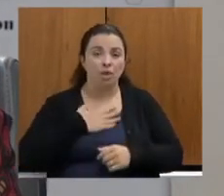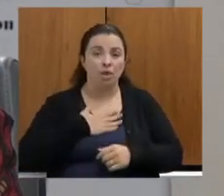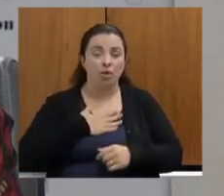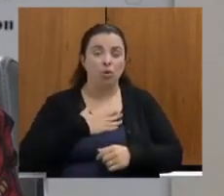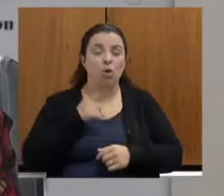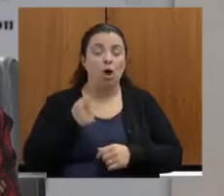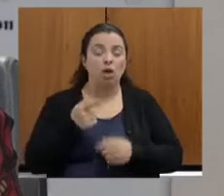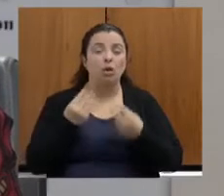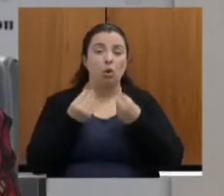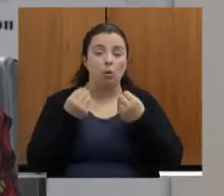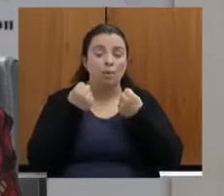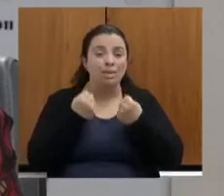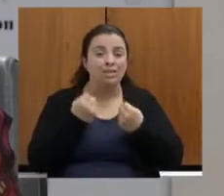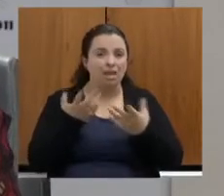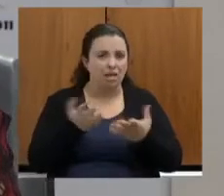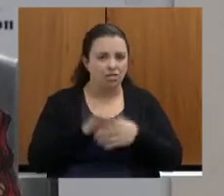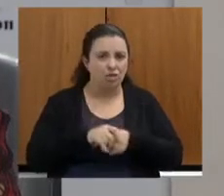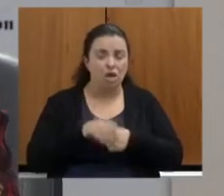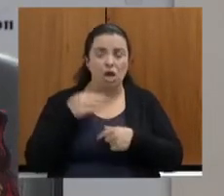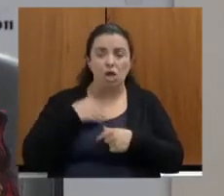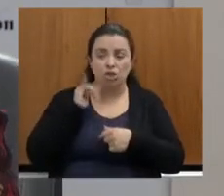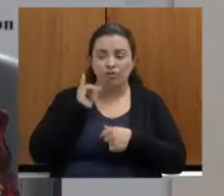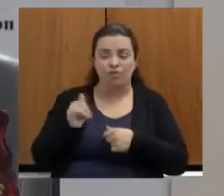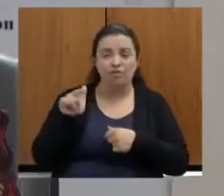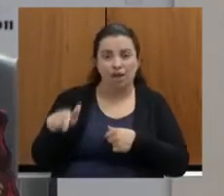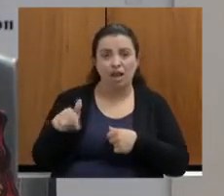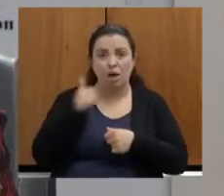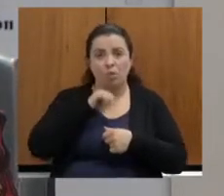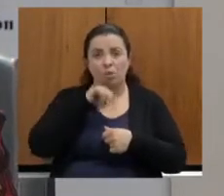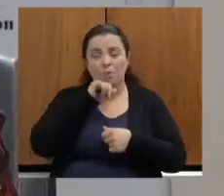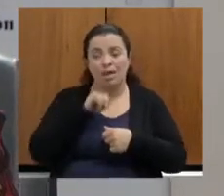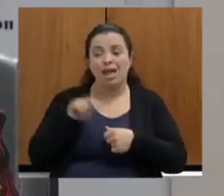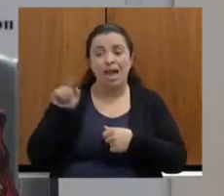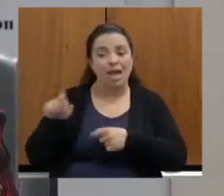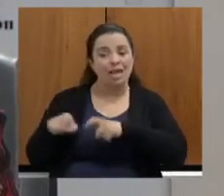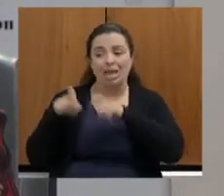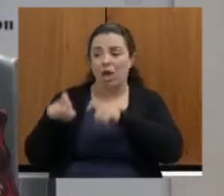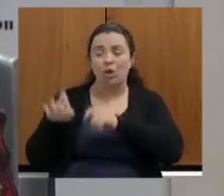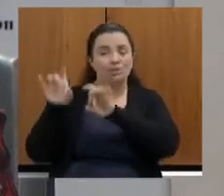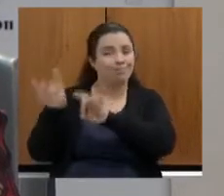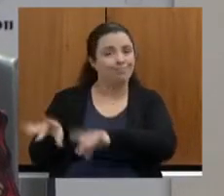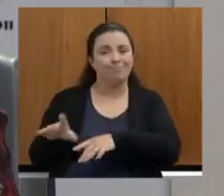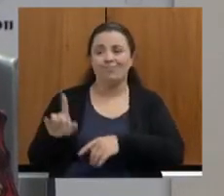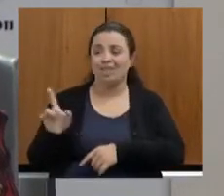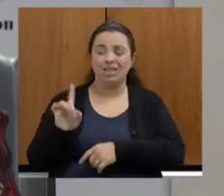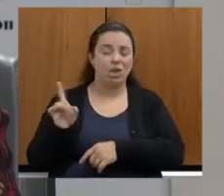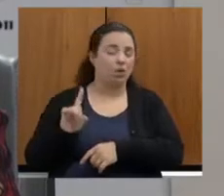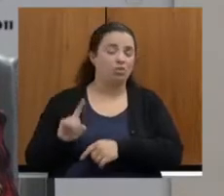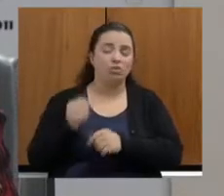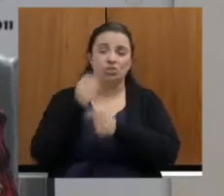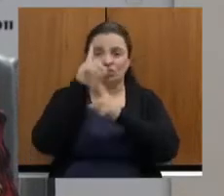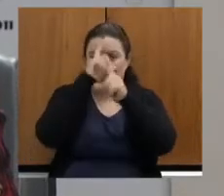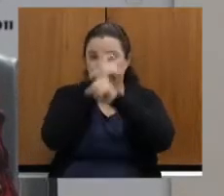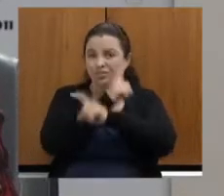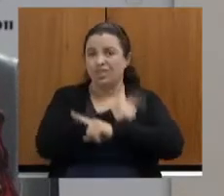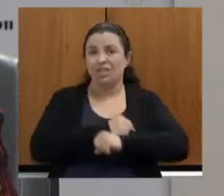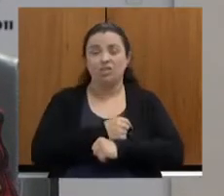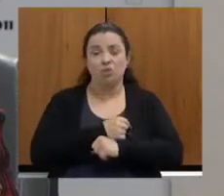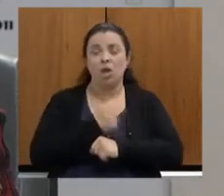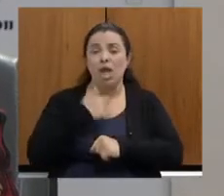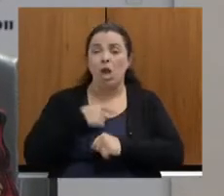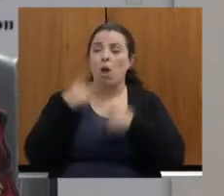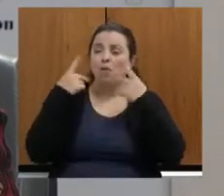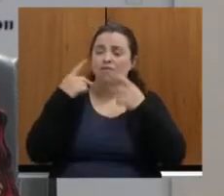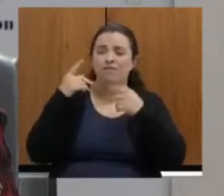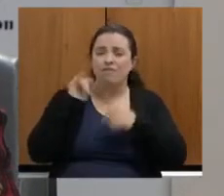e eu tive que falar com esse menino sai da roça que hoje isso não dá mais não dá para mim não dá para você pregar a vida inteira que ele tinha que